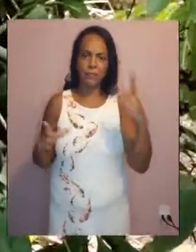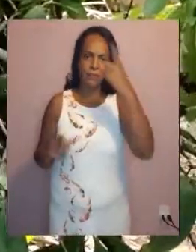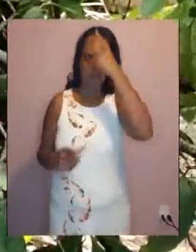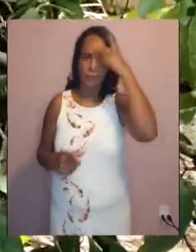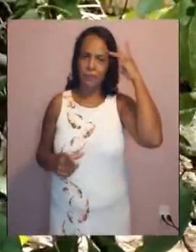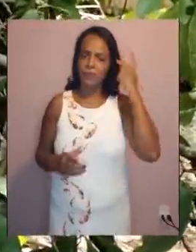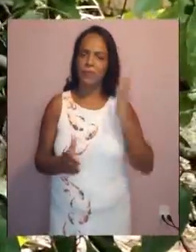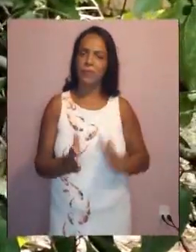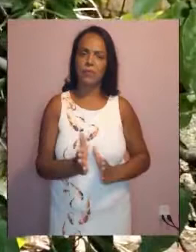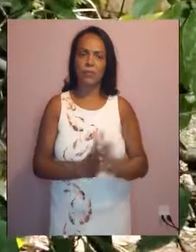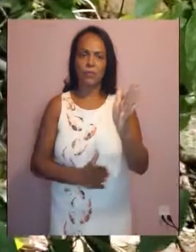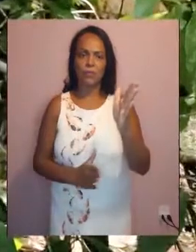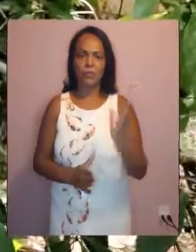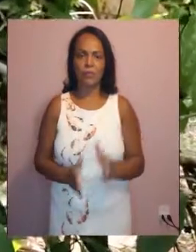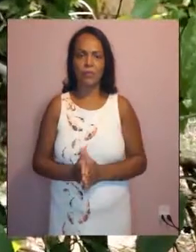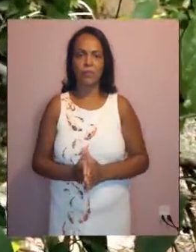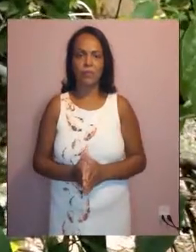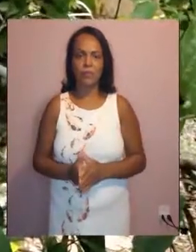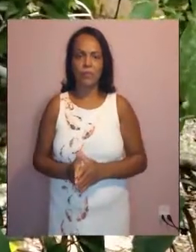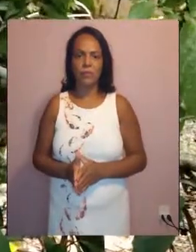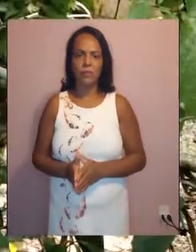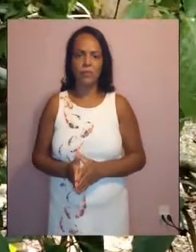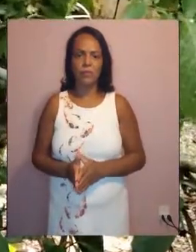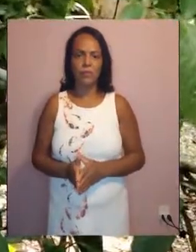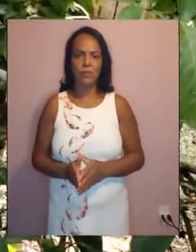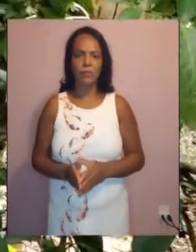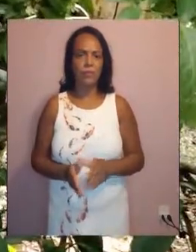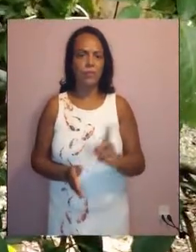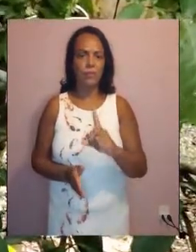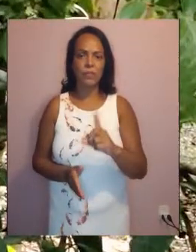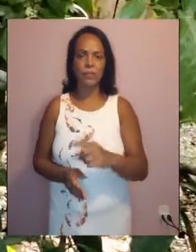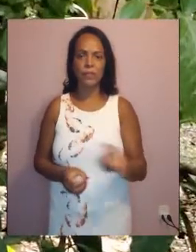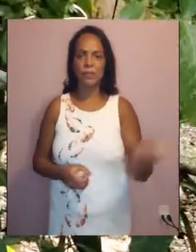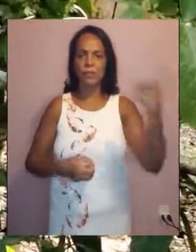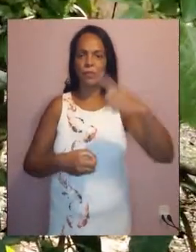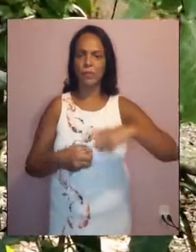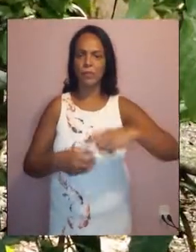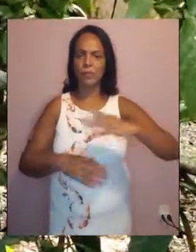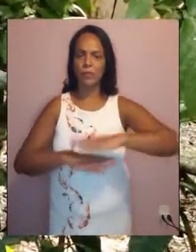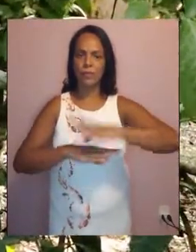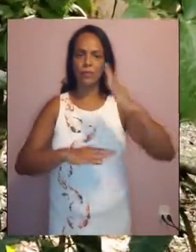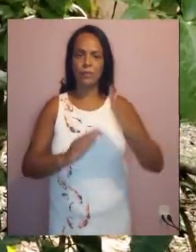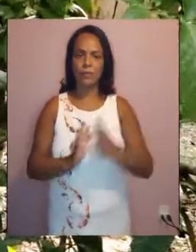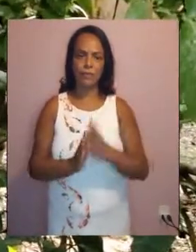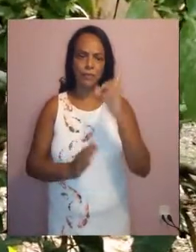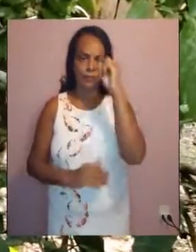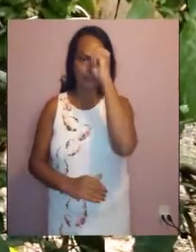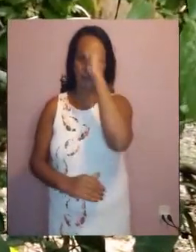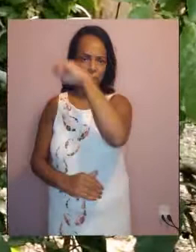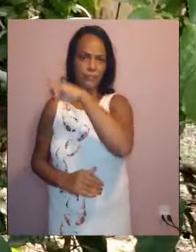difícil era que uma mulher se projetasse